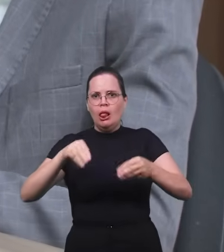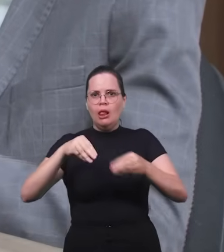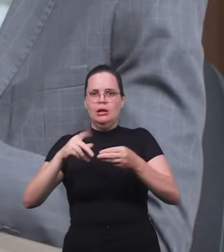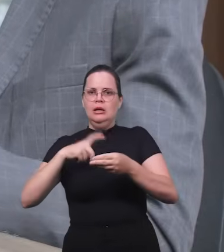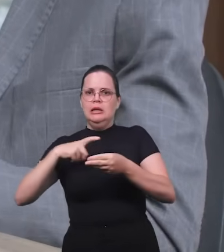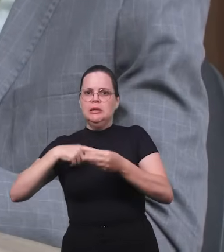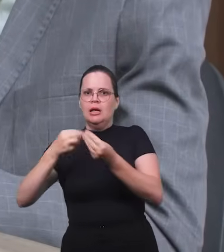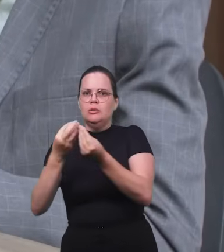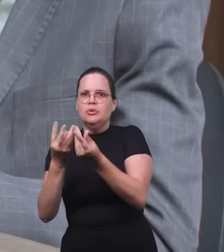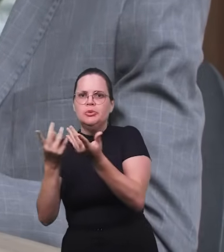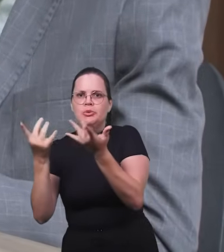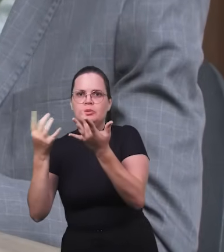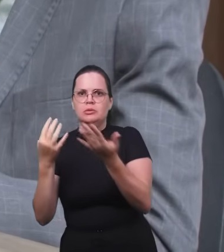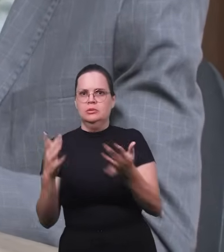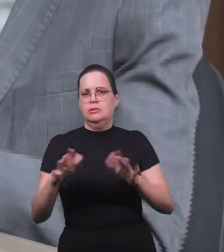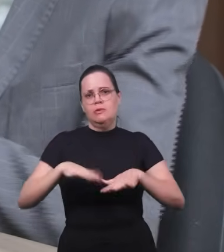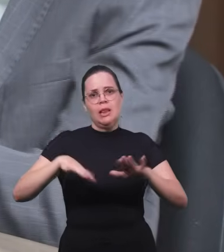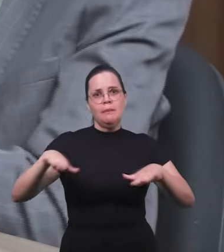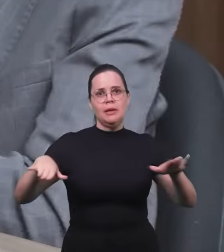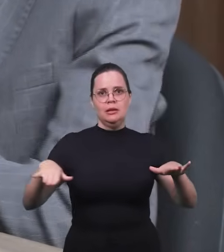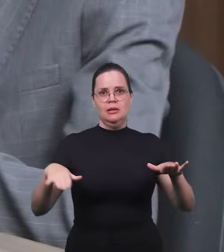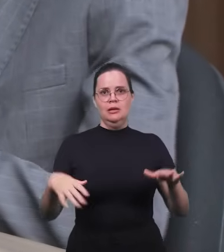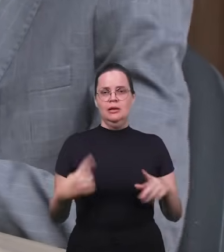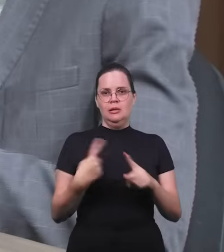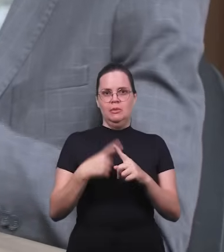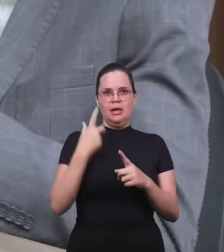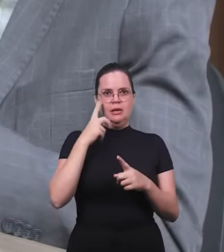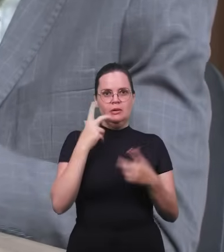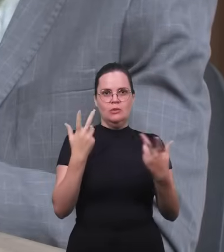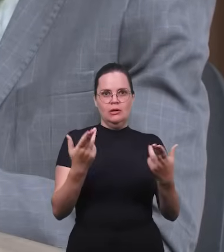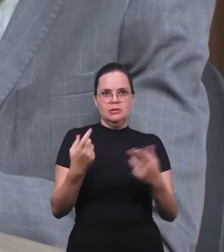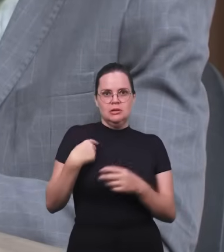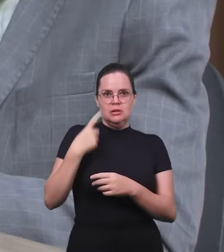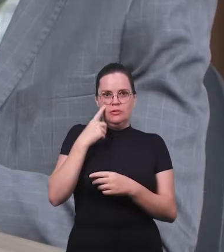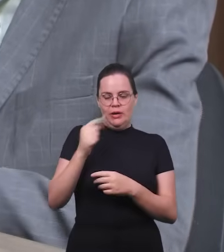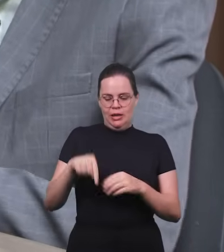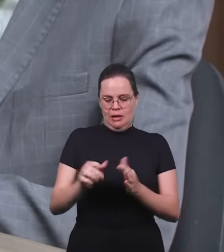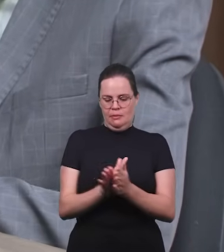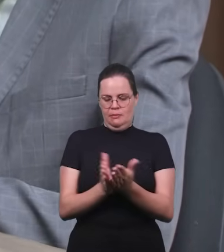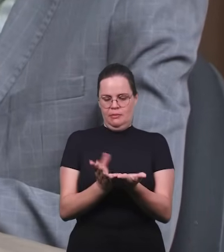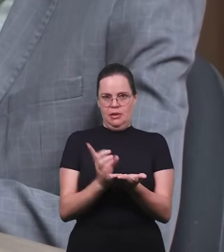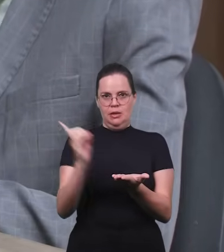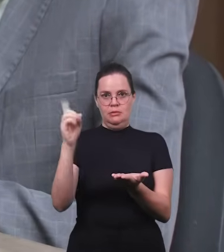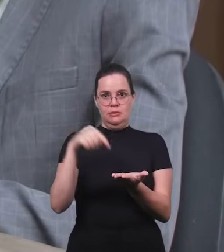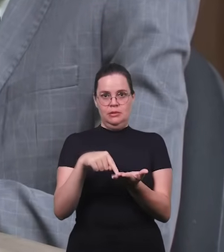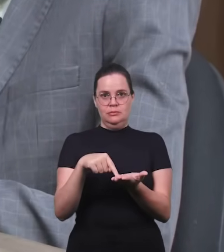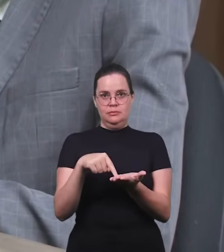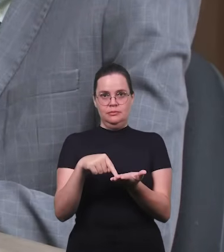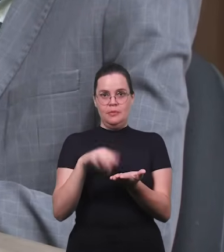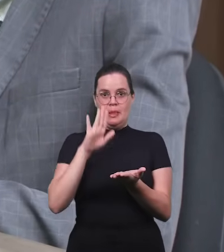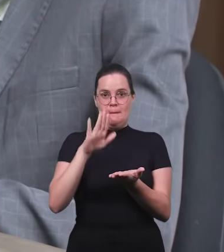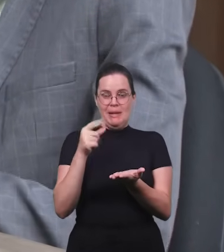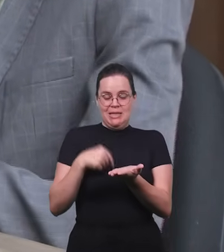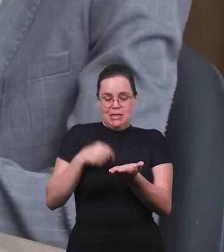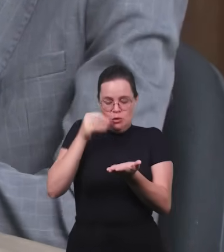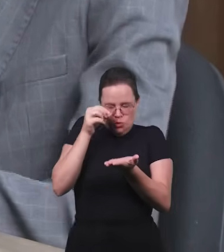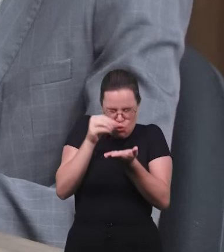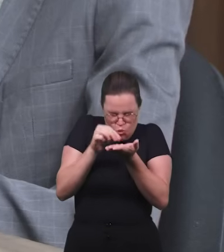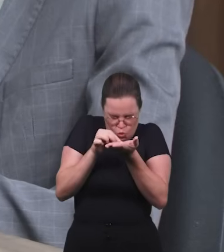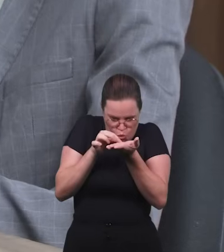tínhamos a questão de... Aqui eu estou vendo a Bíblia, os pastores estão vendo, os irmãos estão vendo aqui uma Bíblia. Só que na escala subatômica,